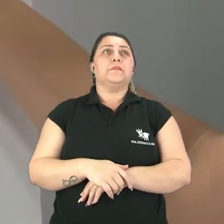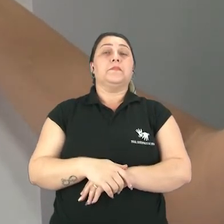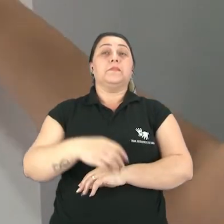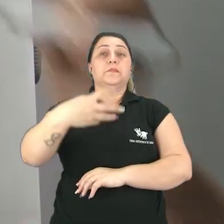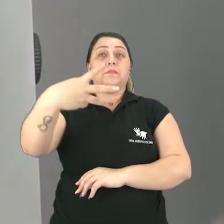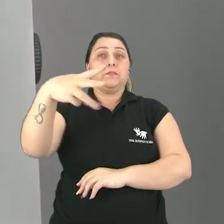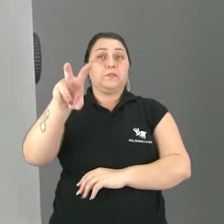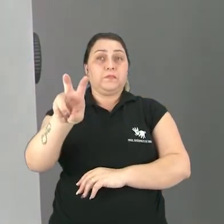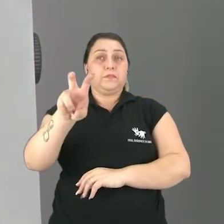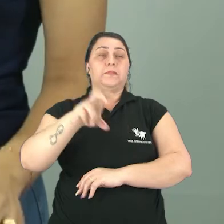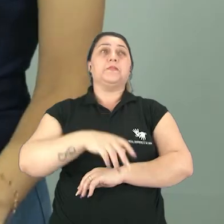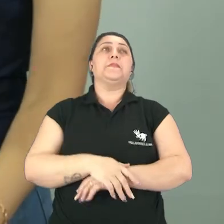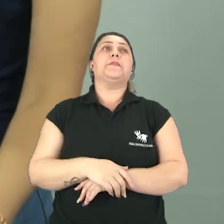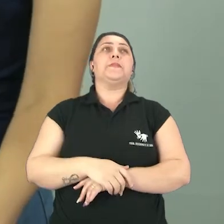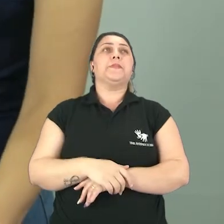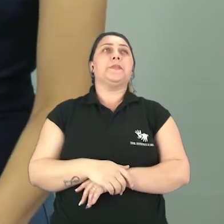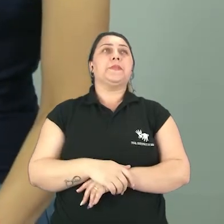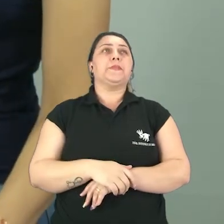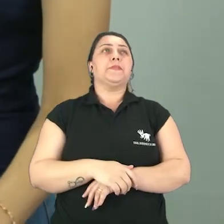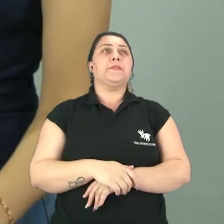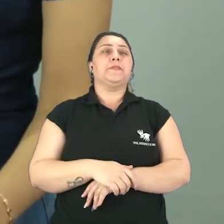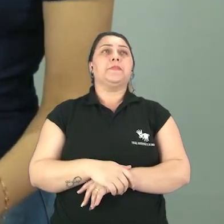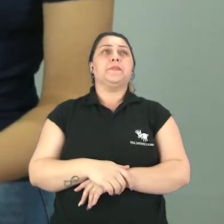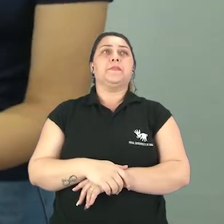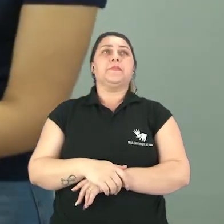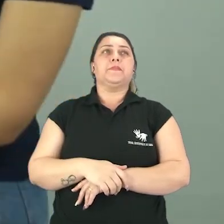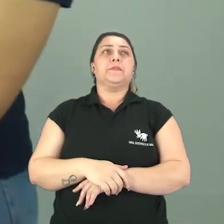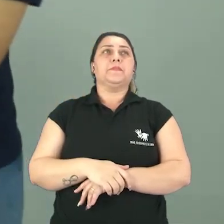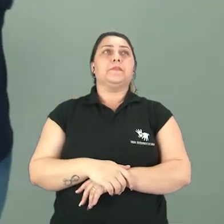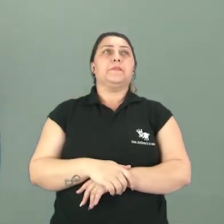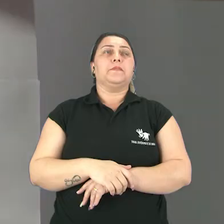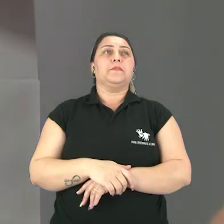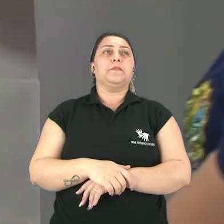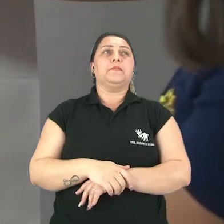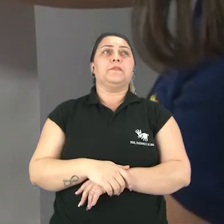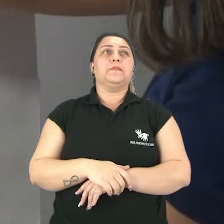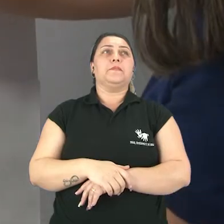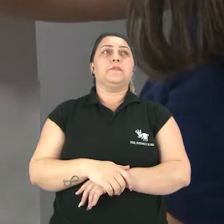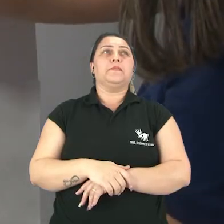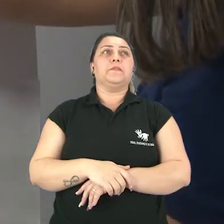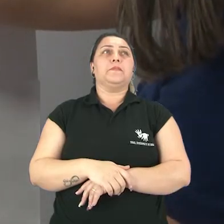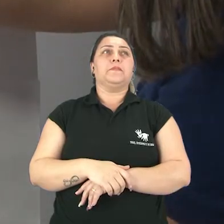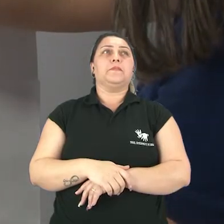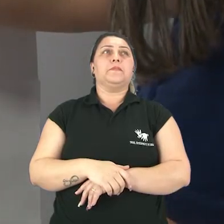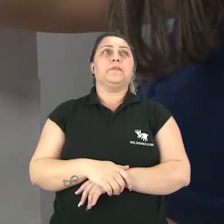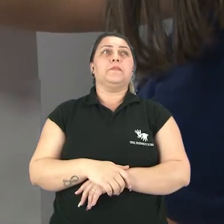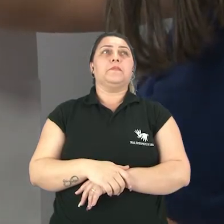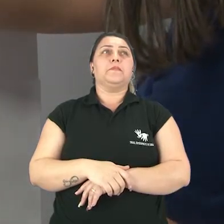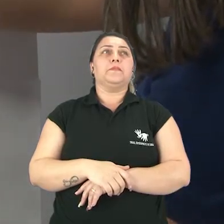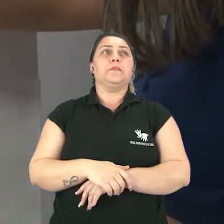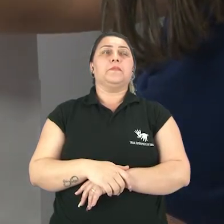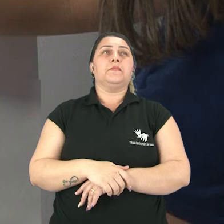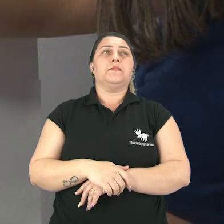confeccionadas 35. Vamos então montar o nosso gráfico. As bandeirinhas amarelas.